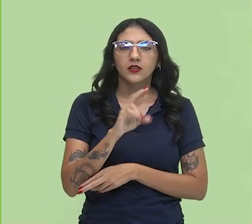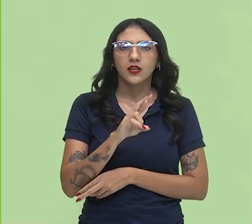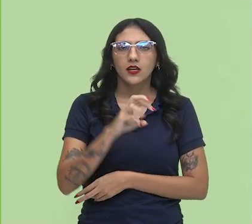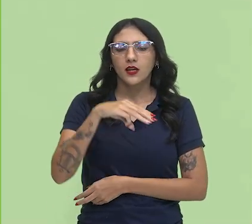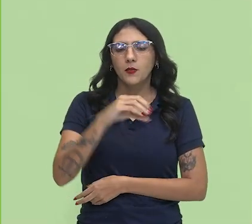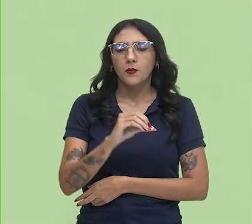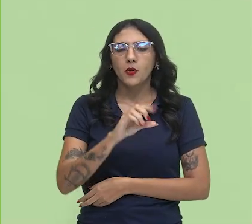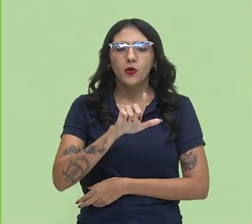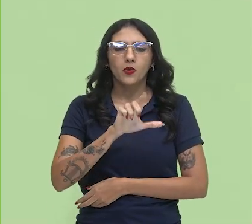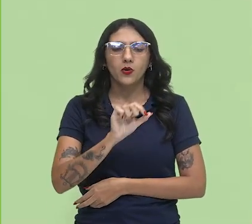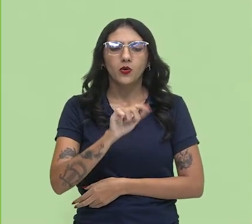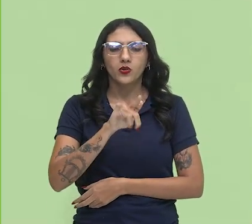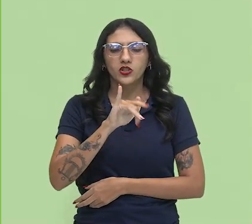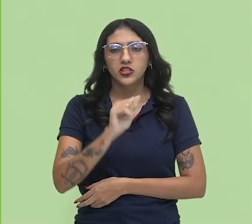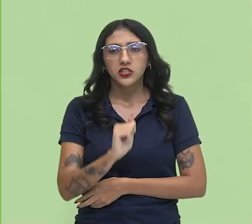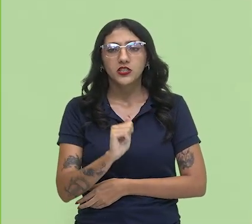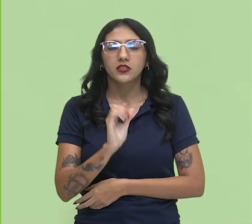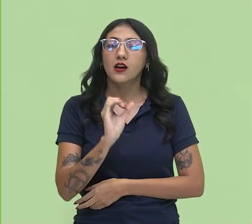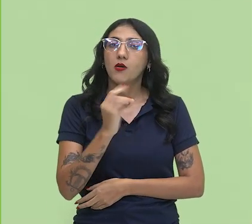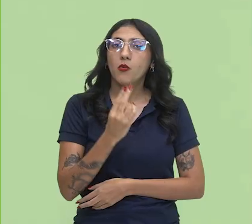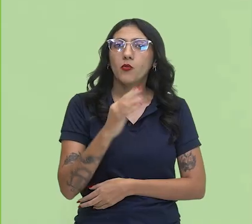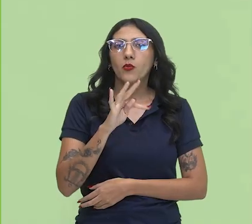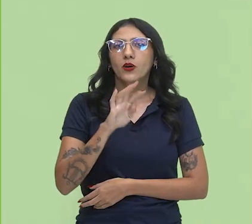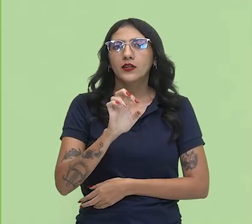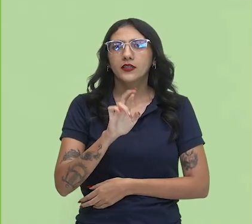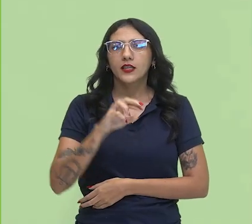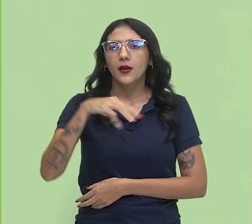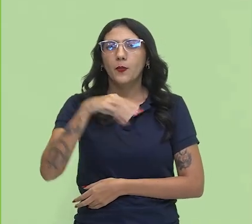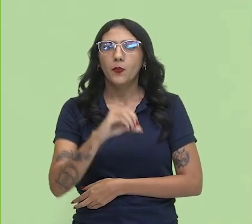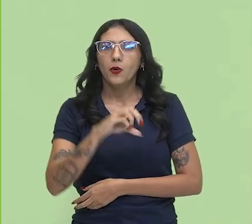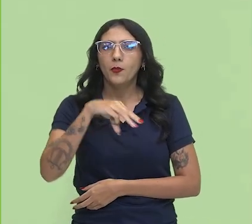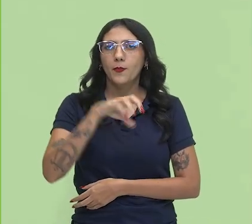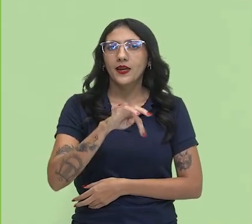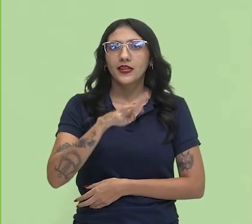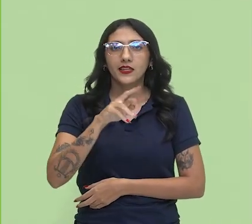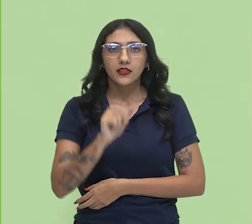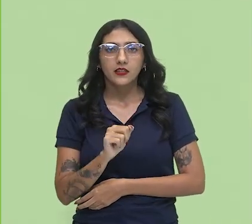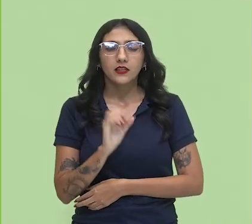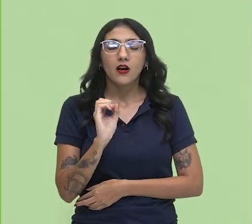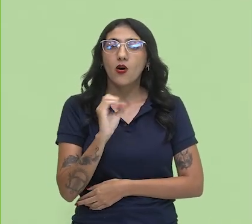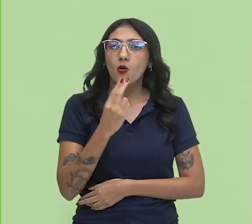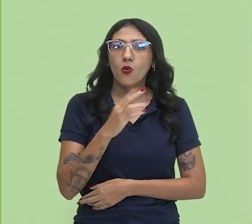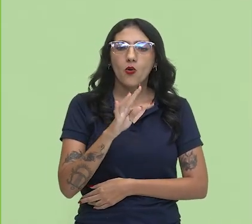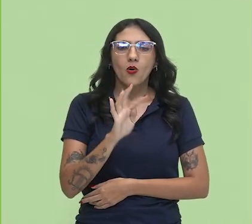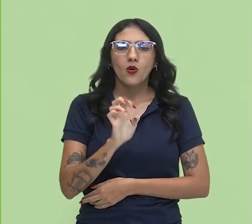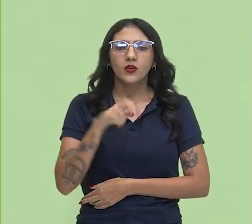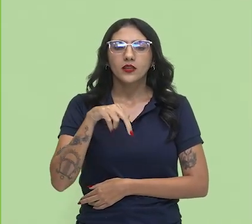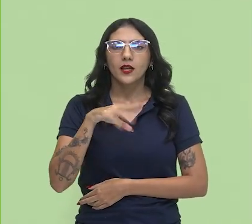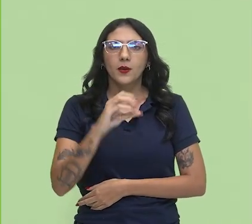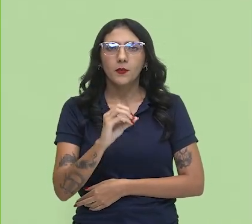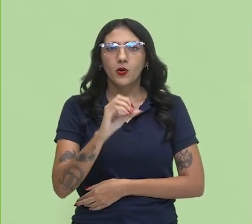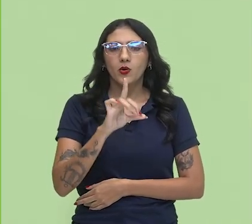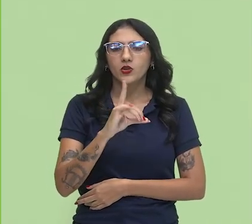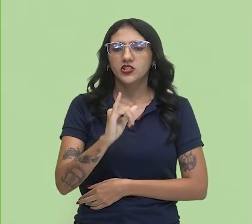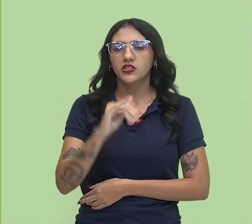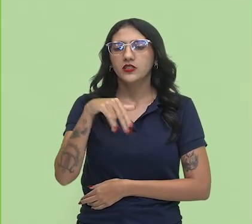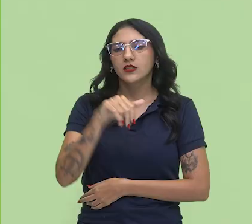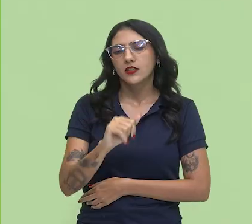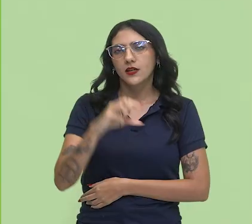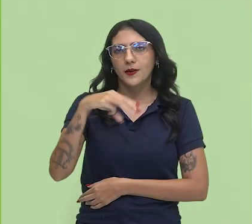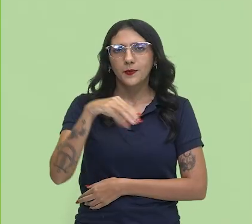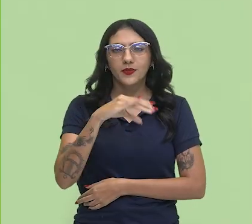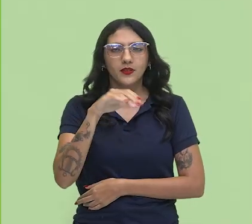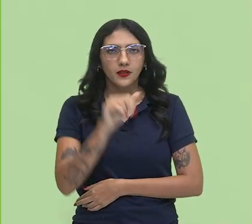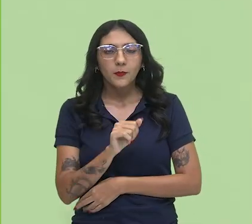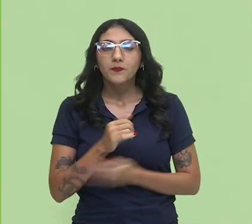termologia, termometria e também termodinâmica, Vamos começar aqui com esses